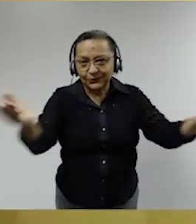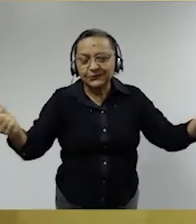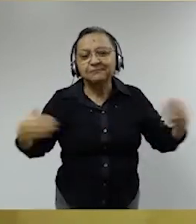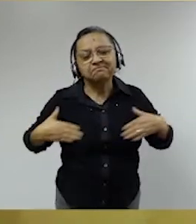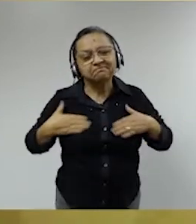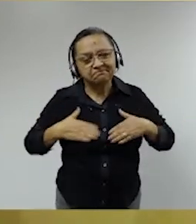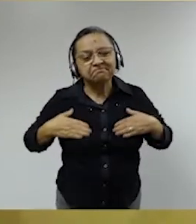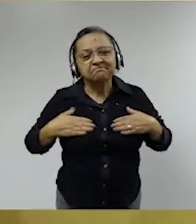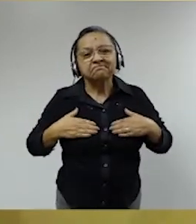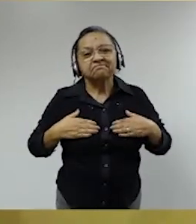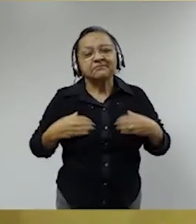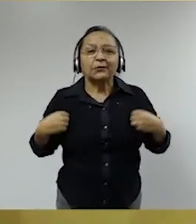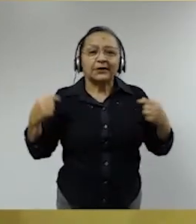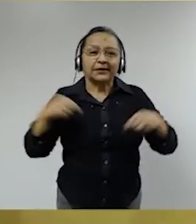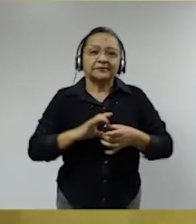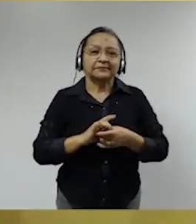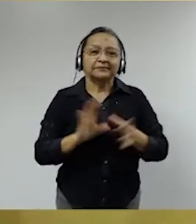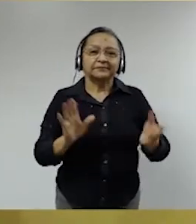Fico à disposição.